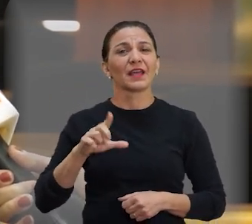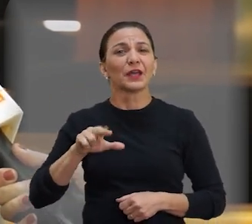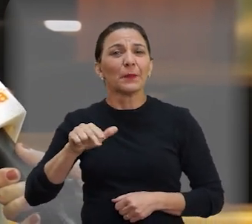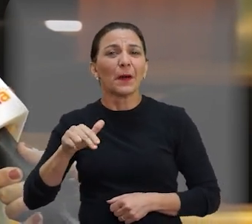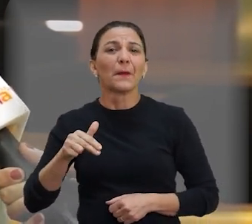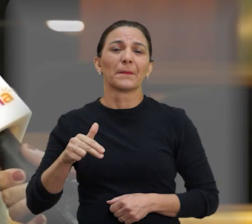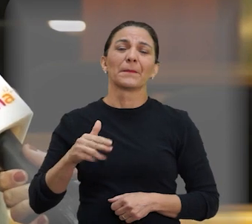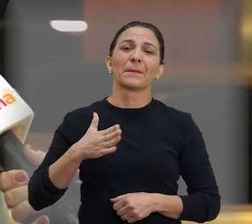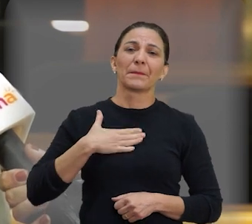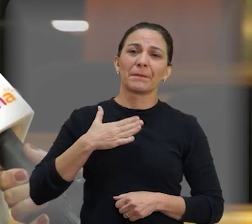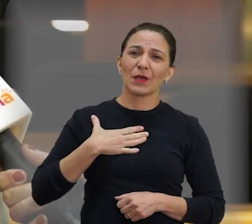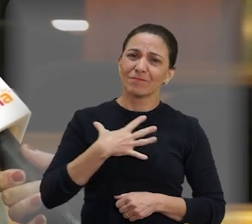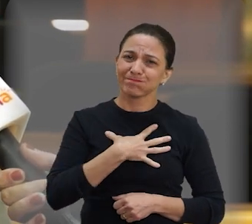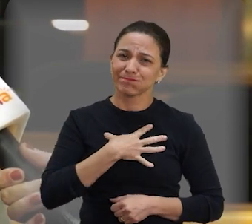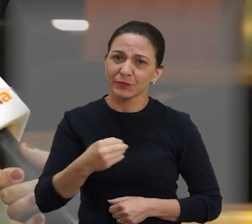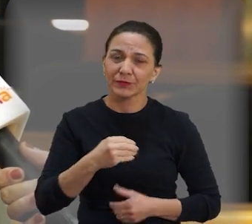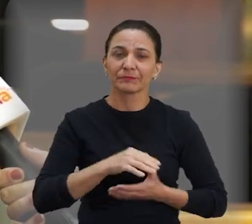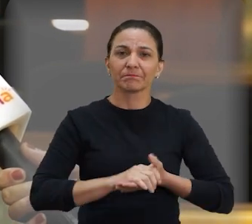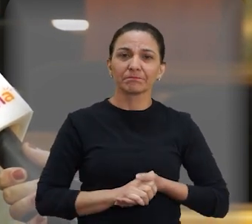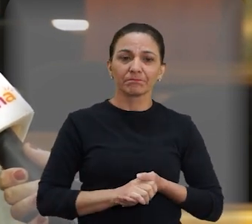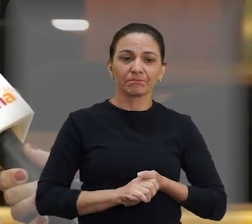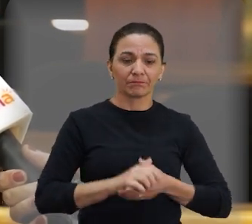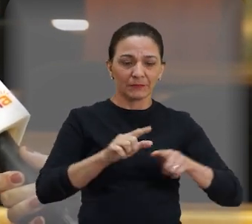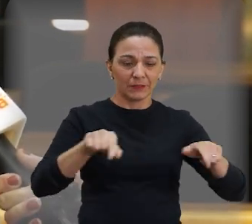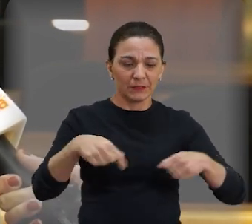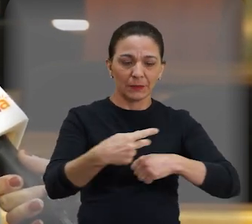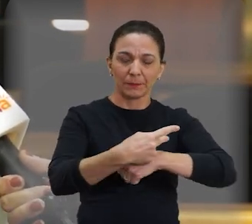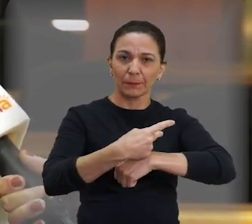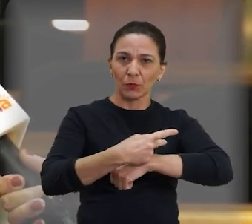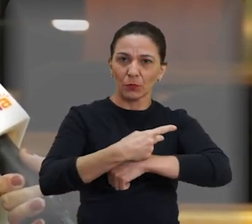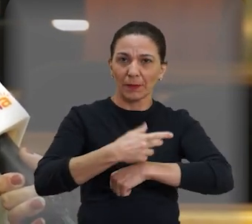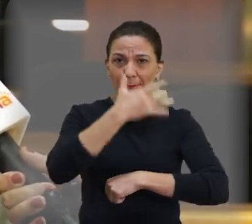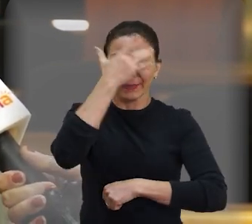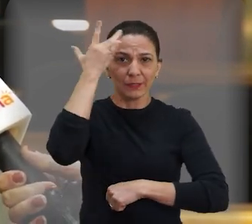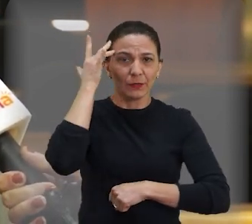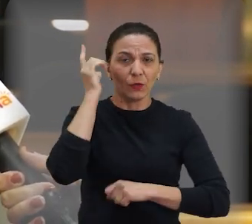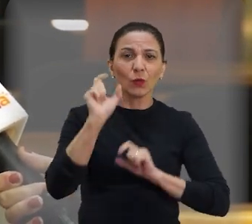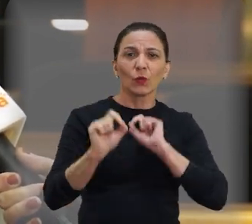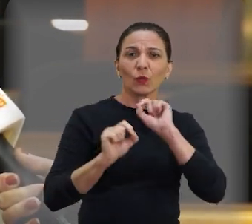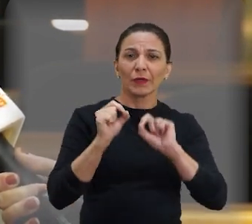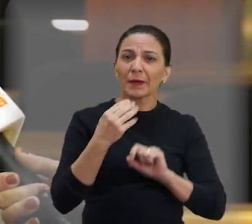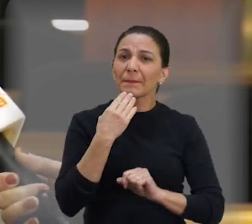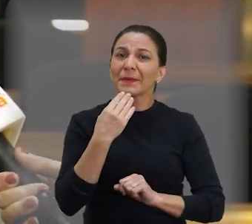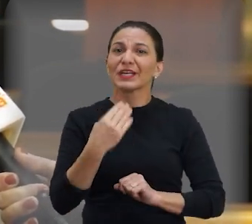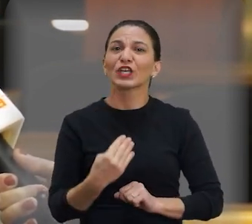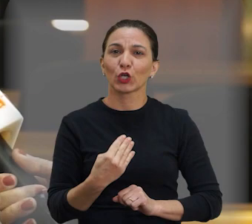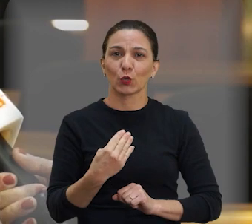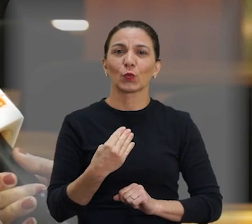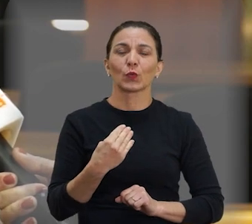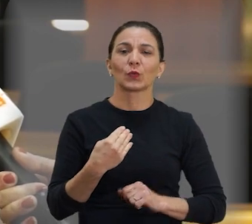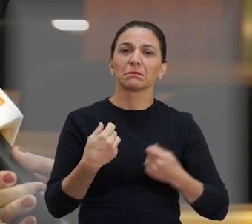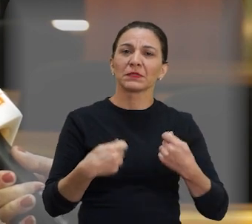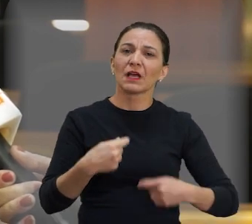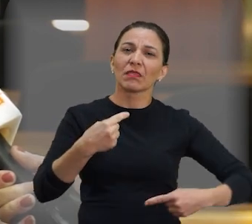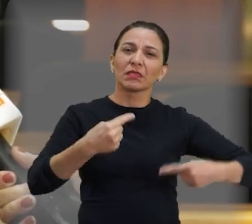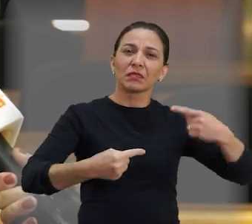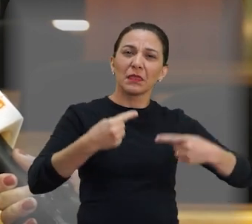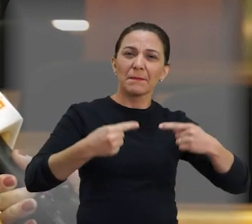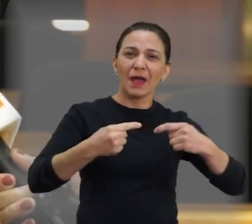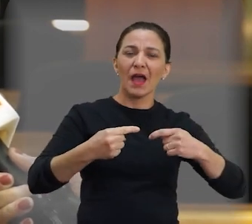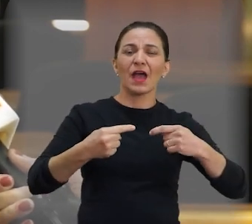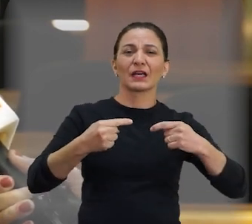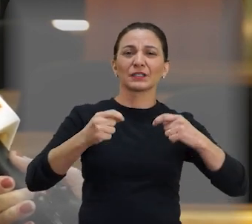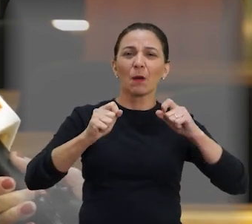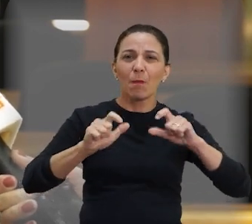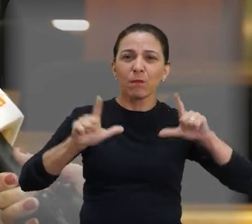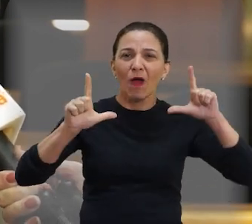irmão algumas pessoas me procuraram como gabinete mesmo ã pedindo a necessidade de um debate